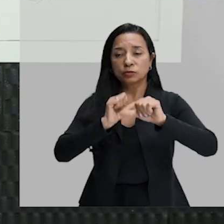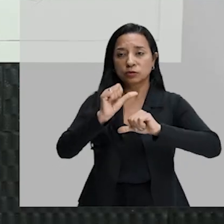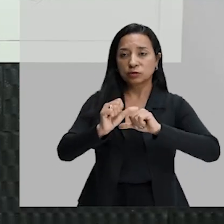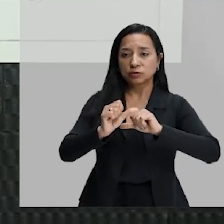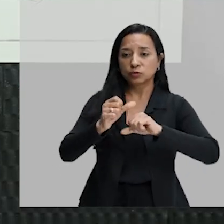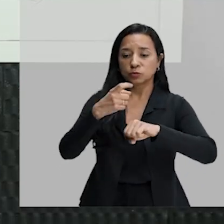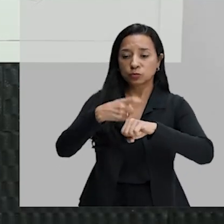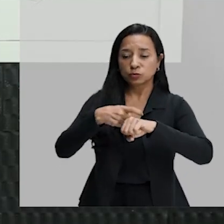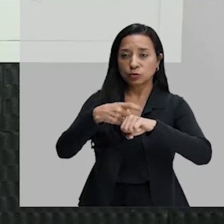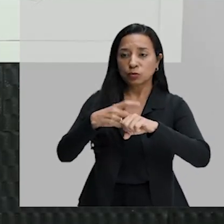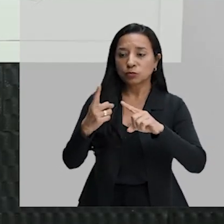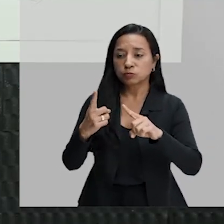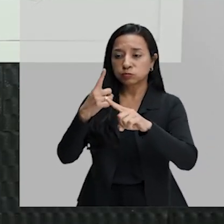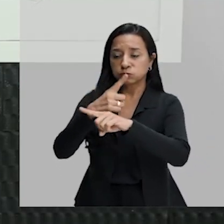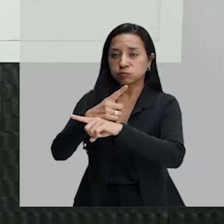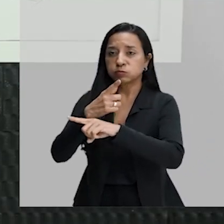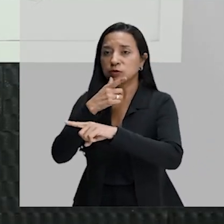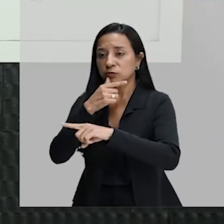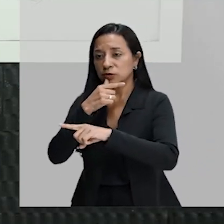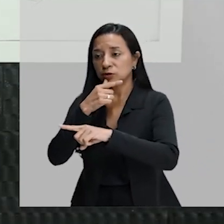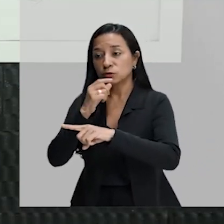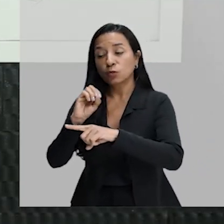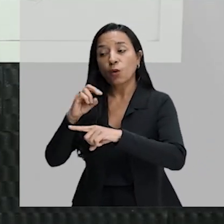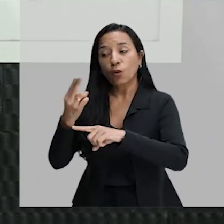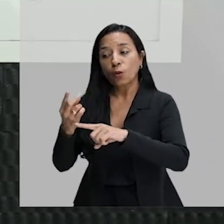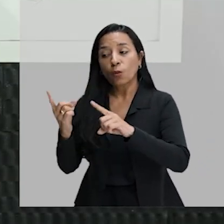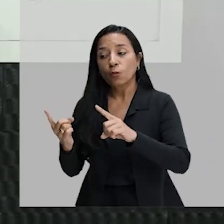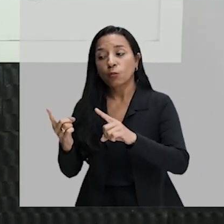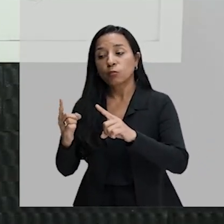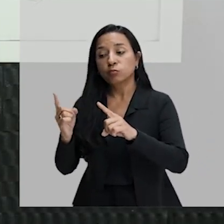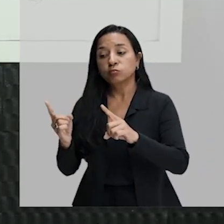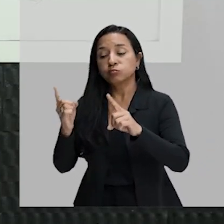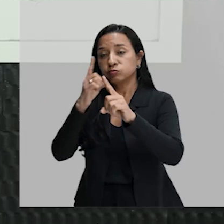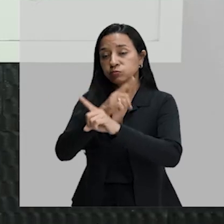do sólido para o líquido. Isso a 0 graus. Tá, ok?